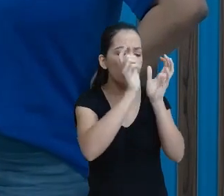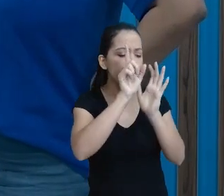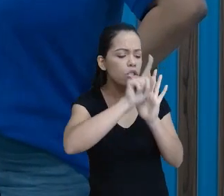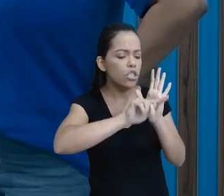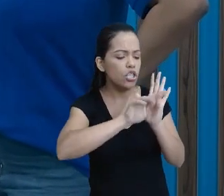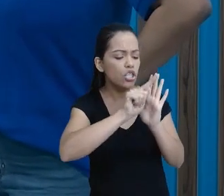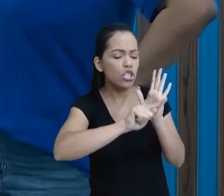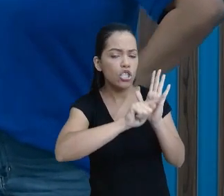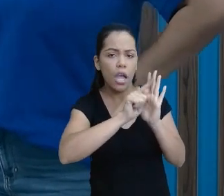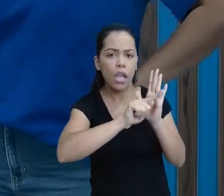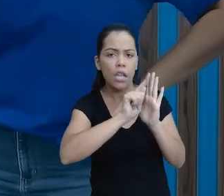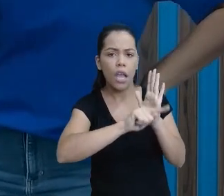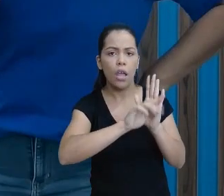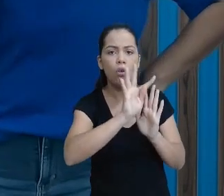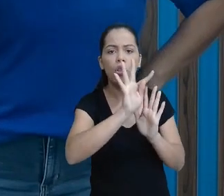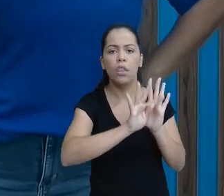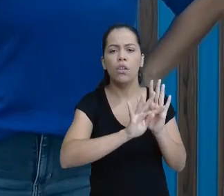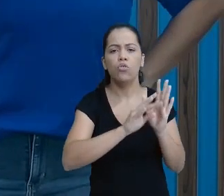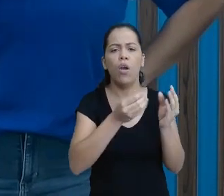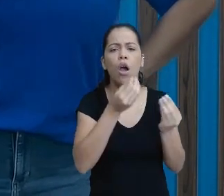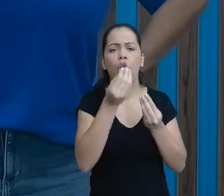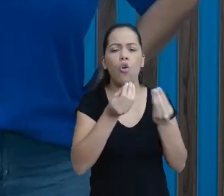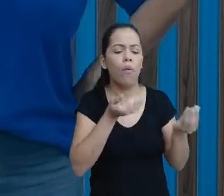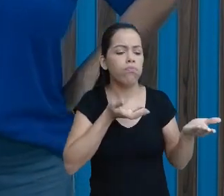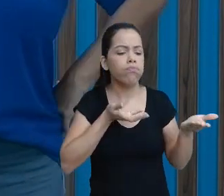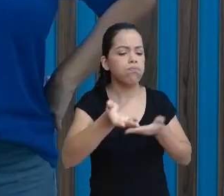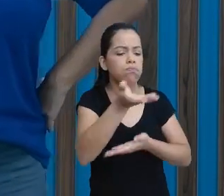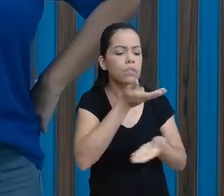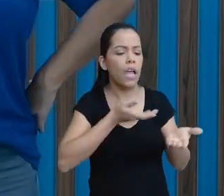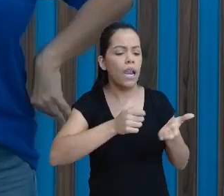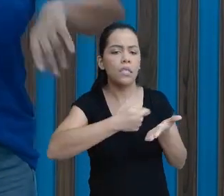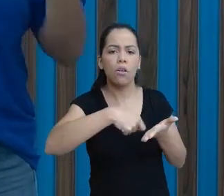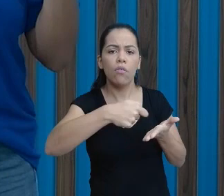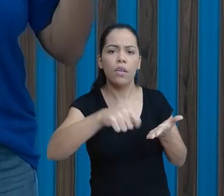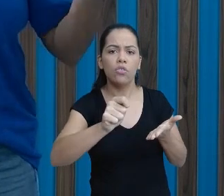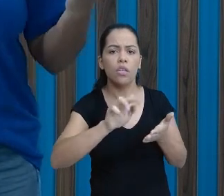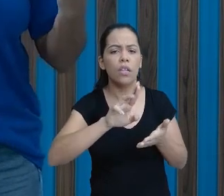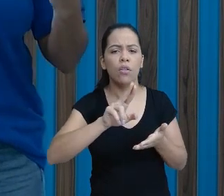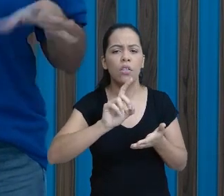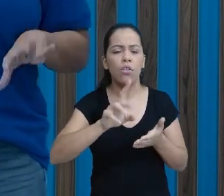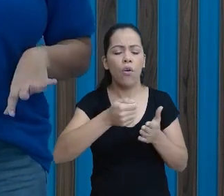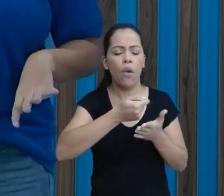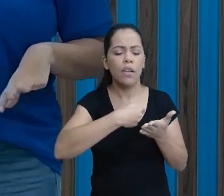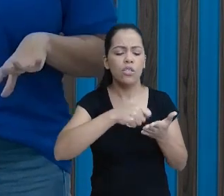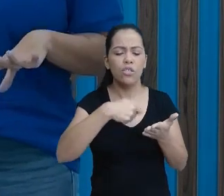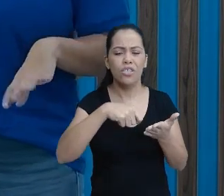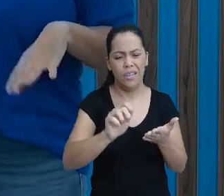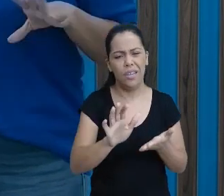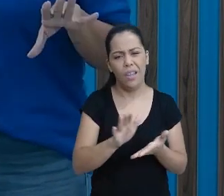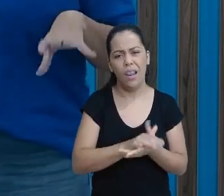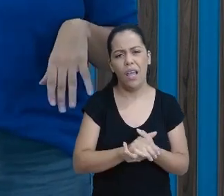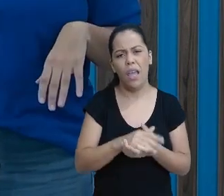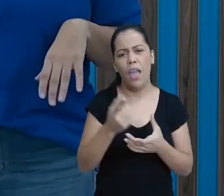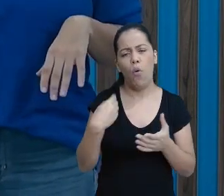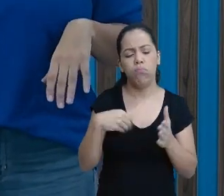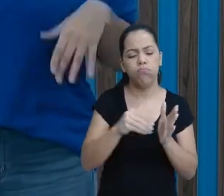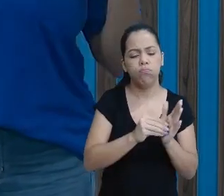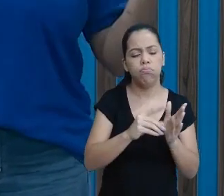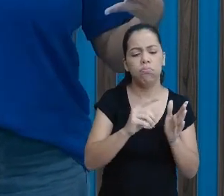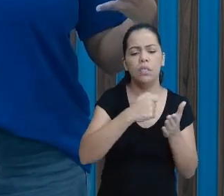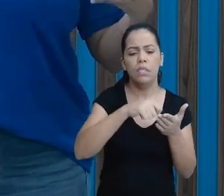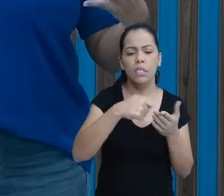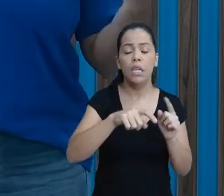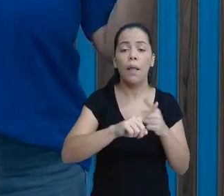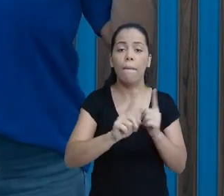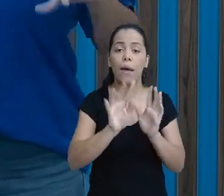Esses agrupamentos de gênero? E como é que eles se relacionam com a escrita? Vamos ver, não só com a escrita, né, gente? Eu pus escrita, mas